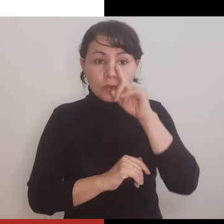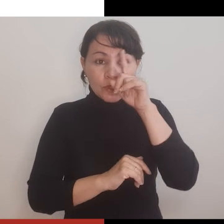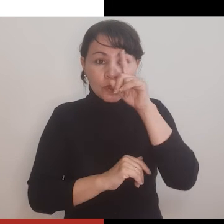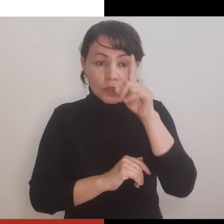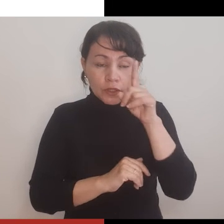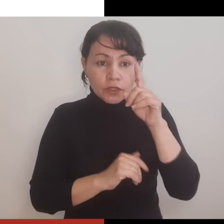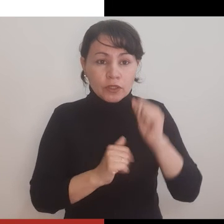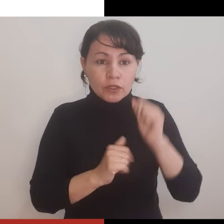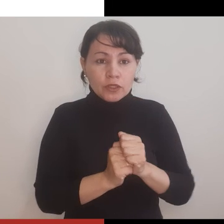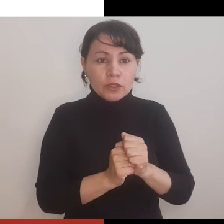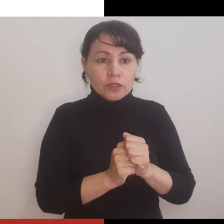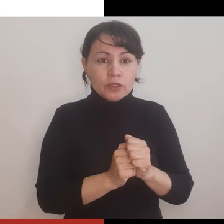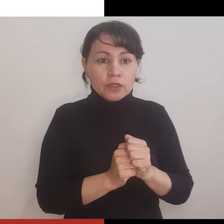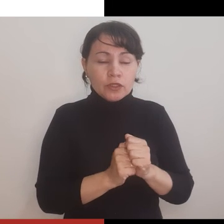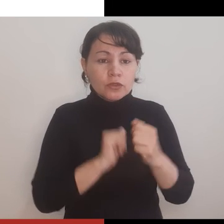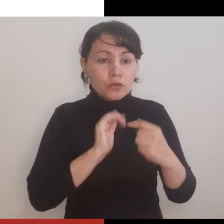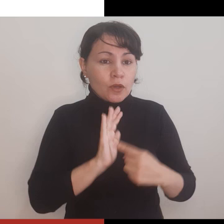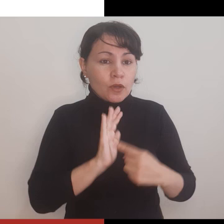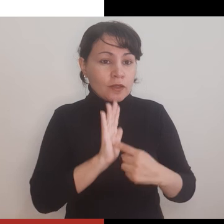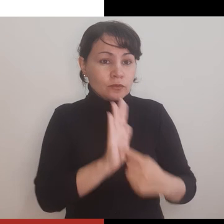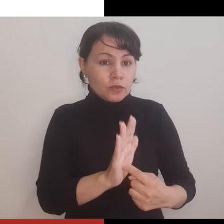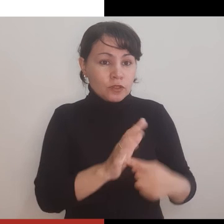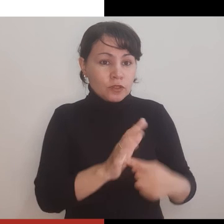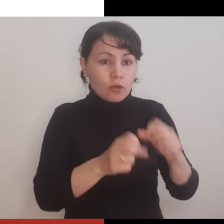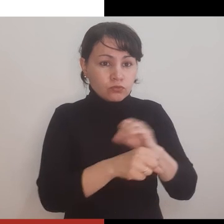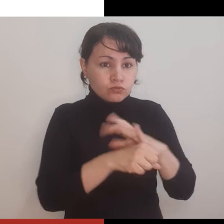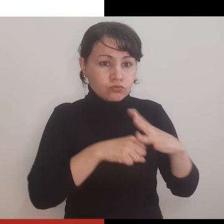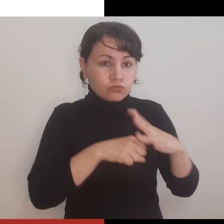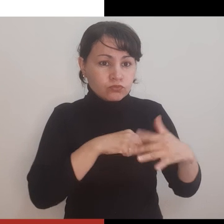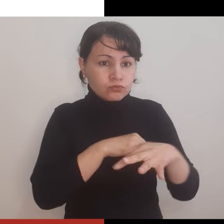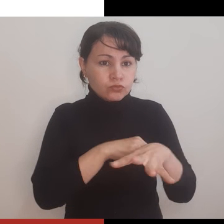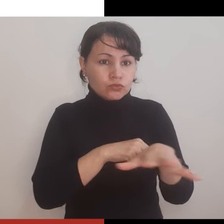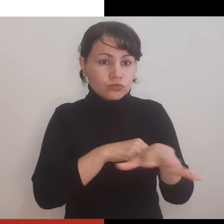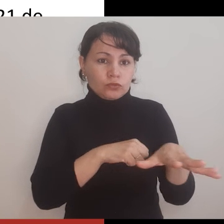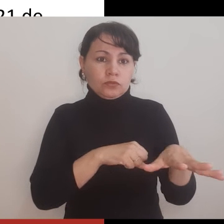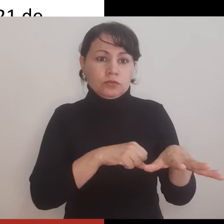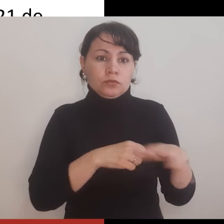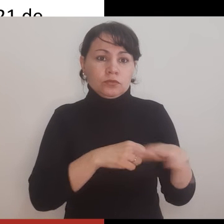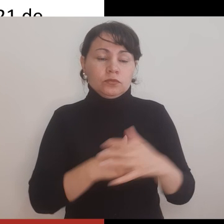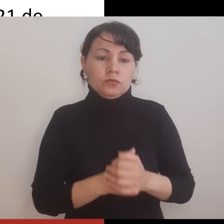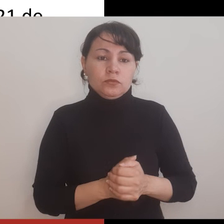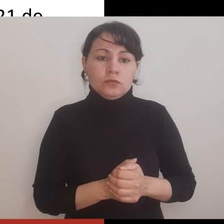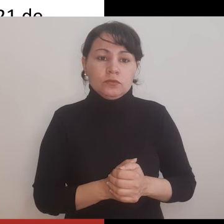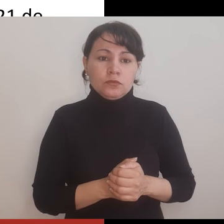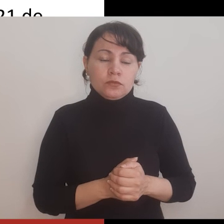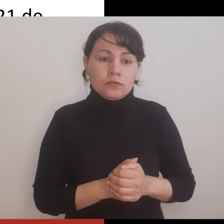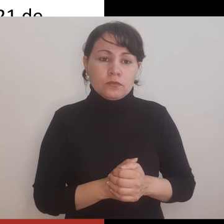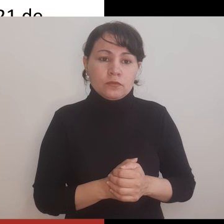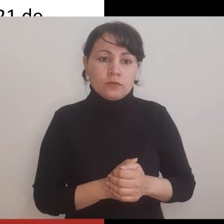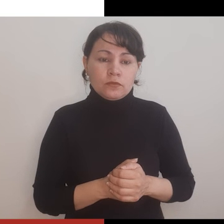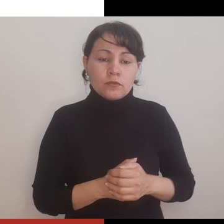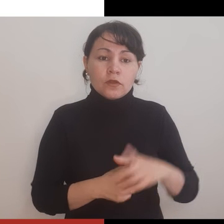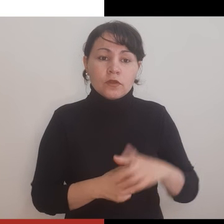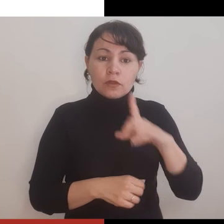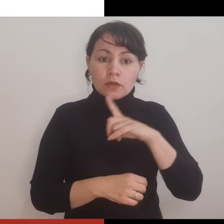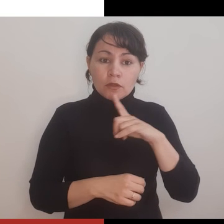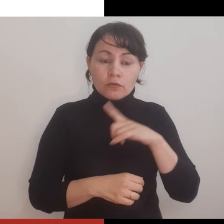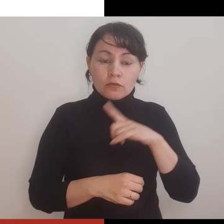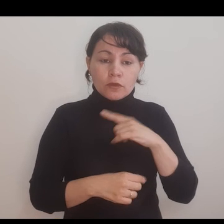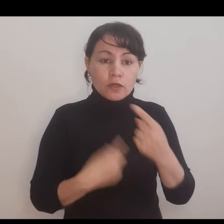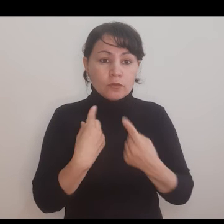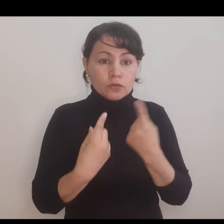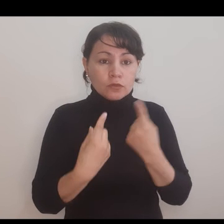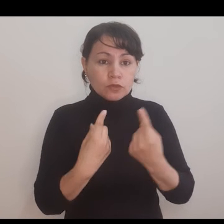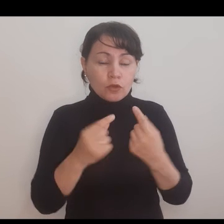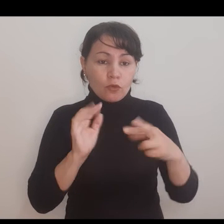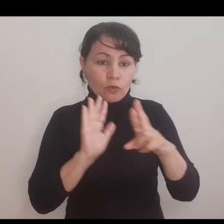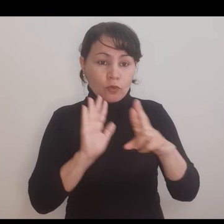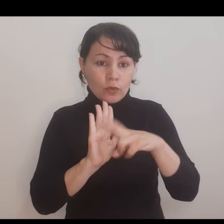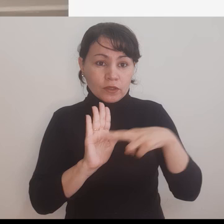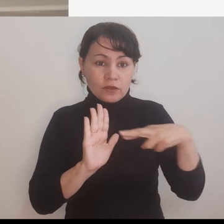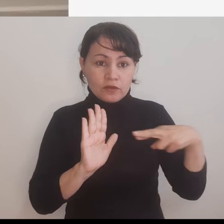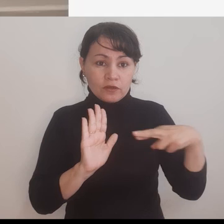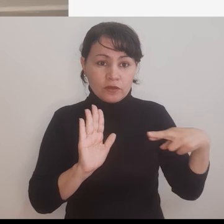à exposição pela Covid-19. Aqui temos algumas